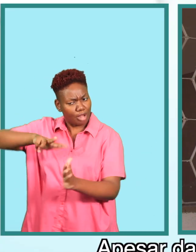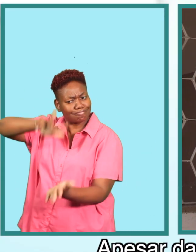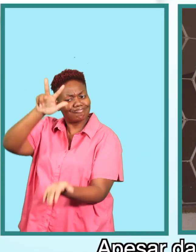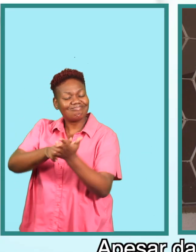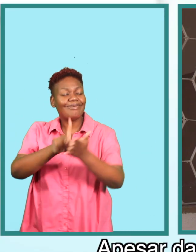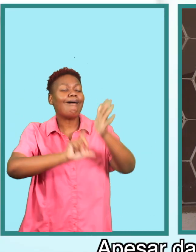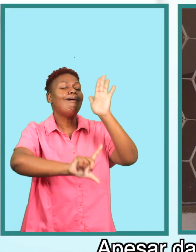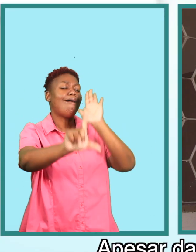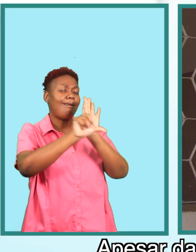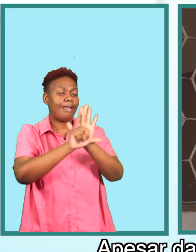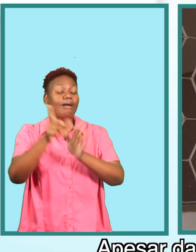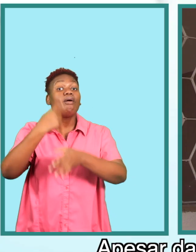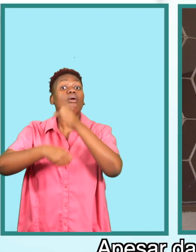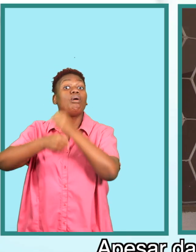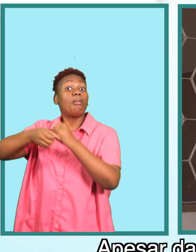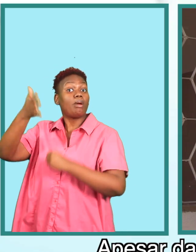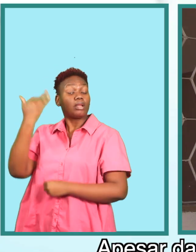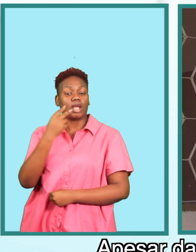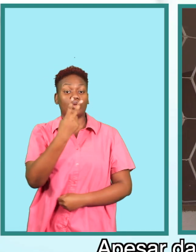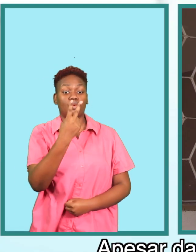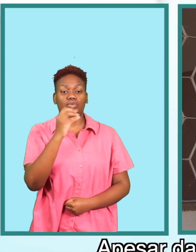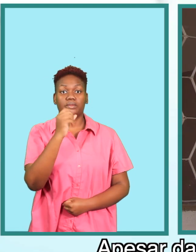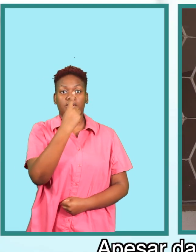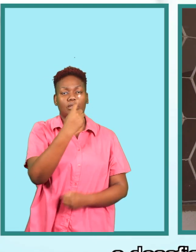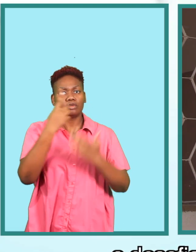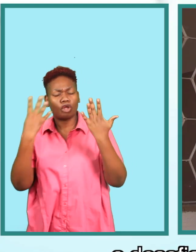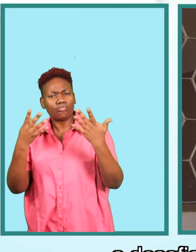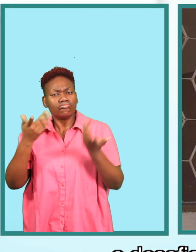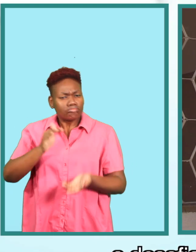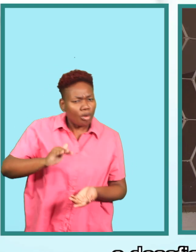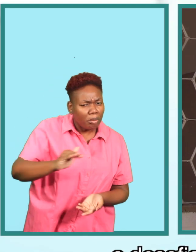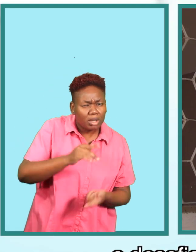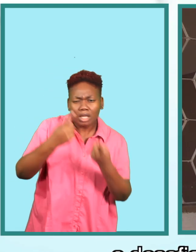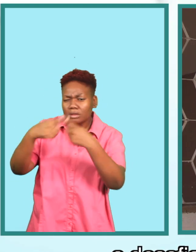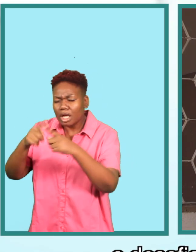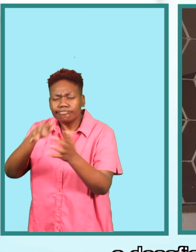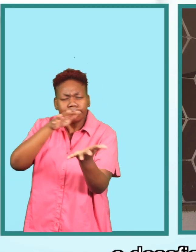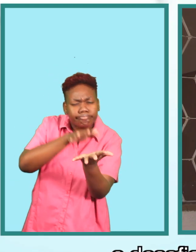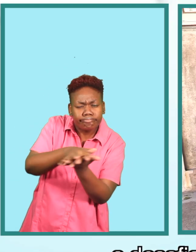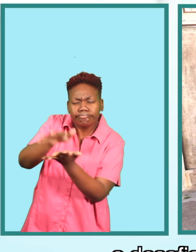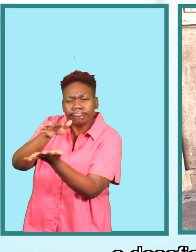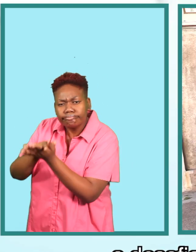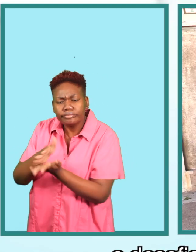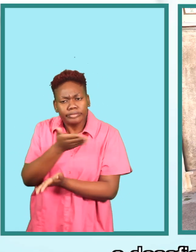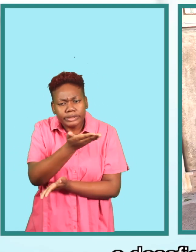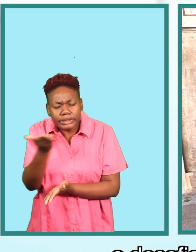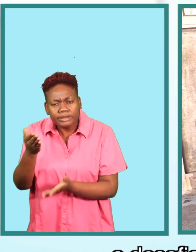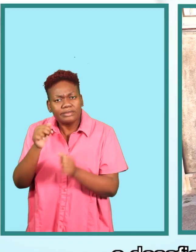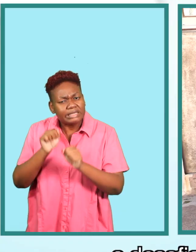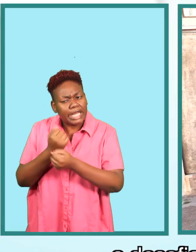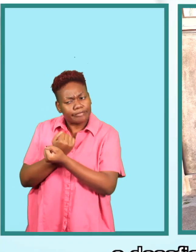Apesar da aprovação da lei contra uniões prematuras em 2019, o desafio permanece. Práticas